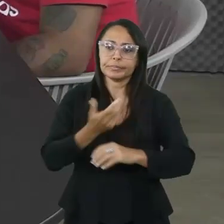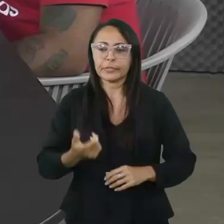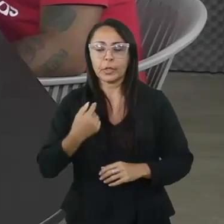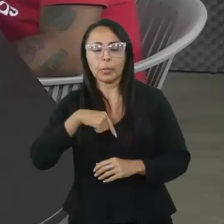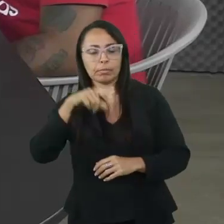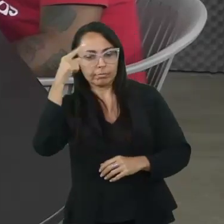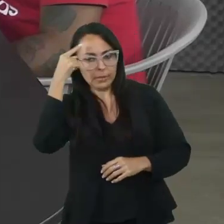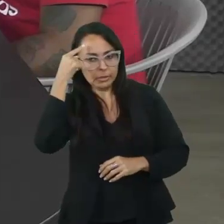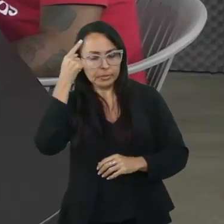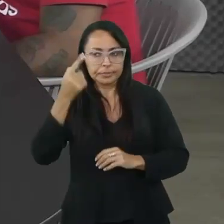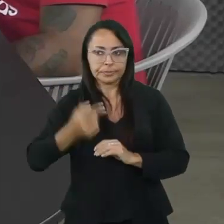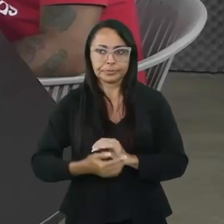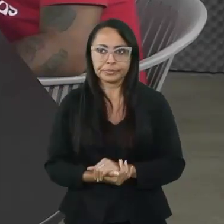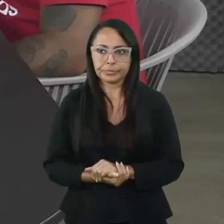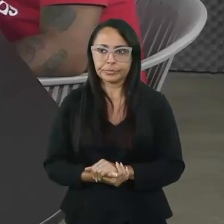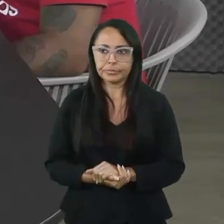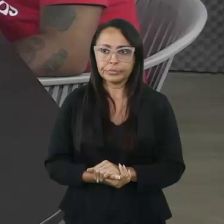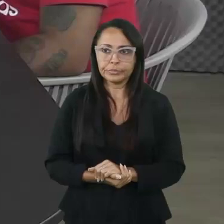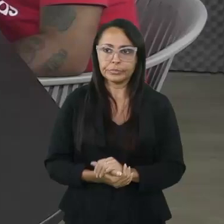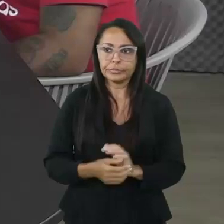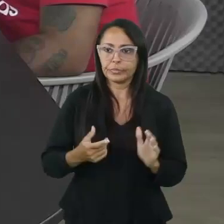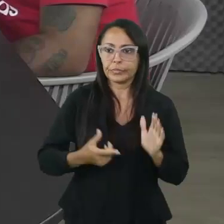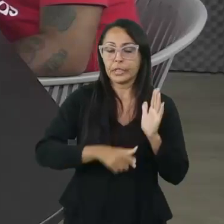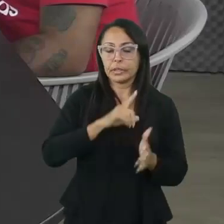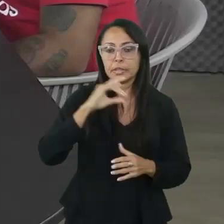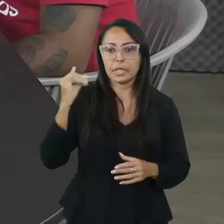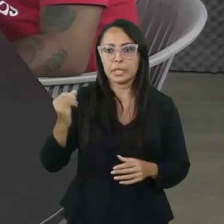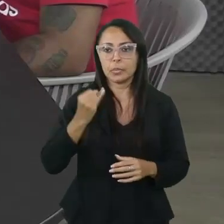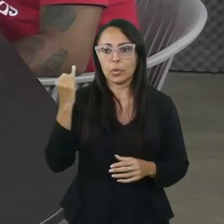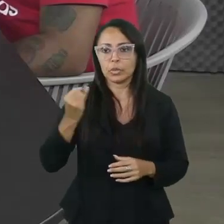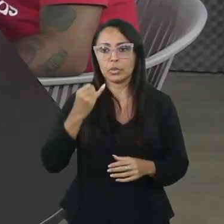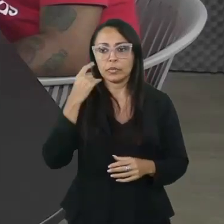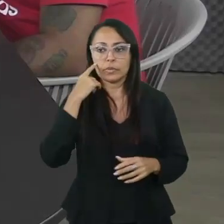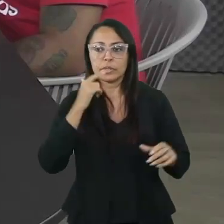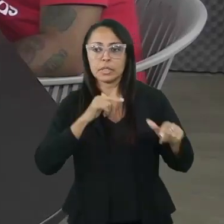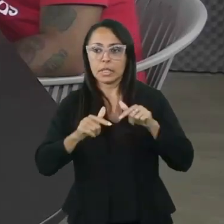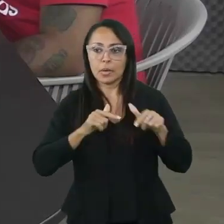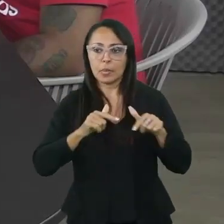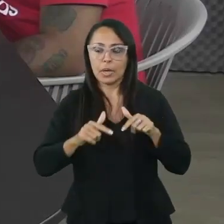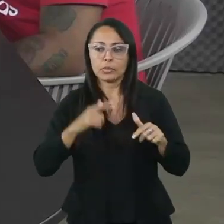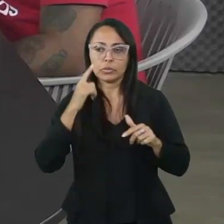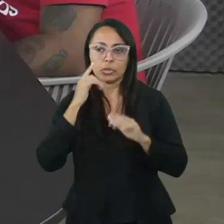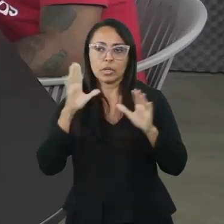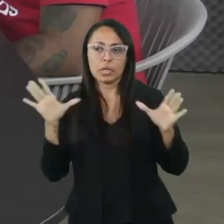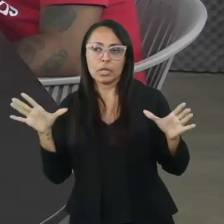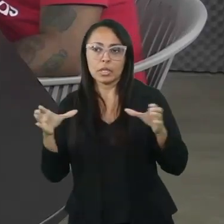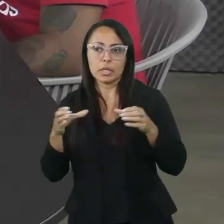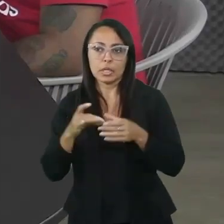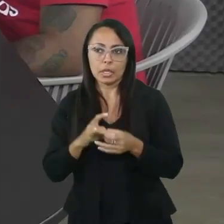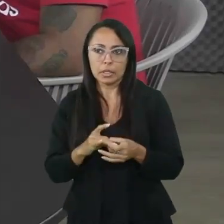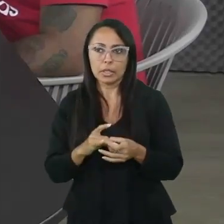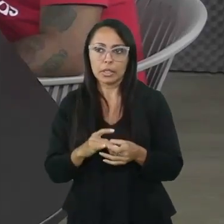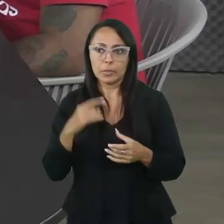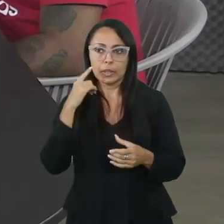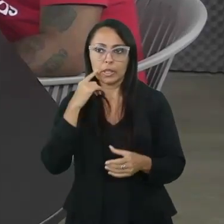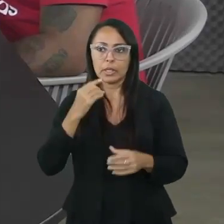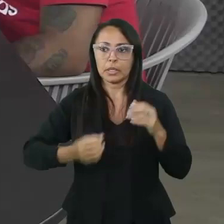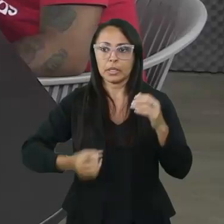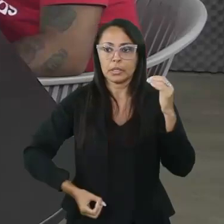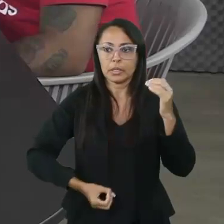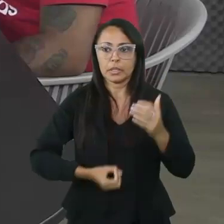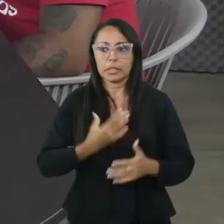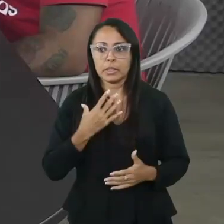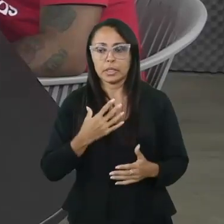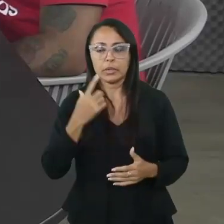penso que antes era importante você fazer trabalhos ligados à comunidade justamente para criar